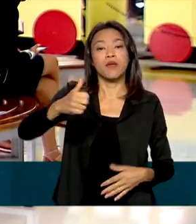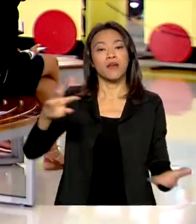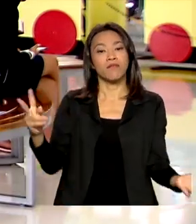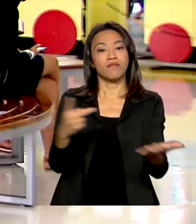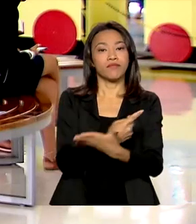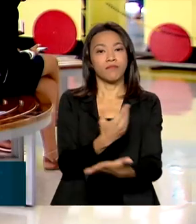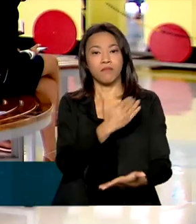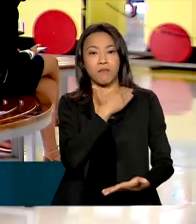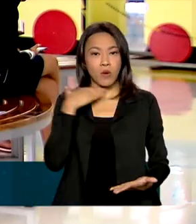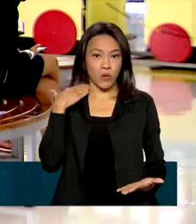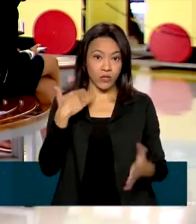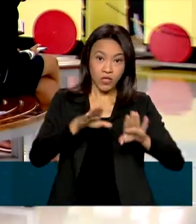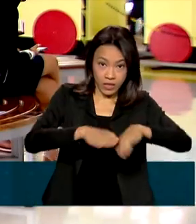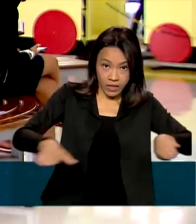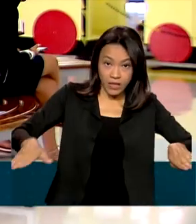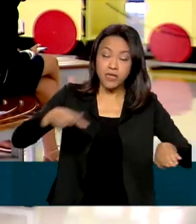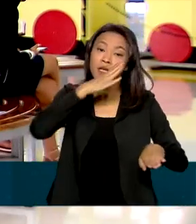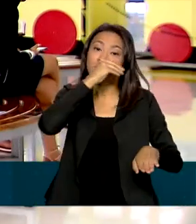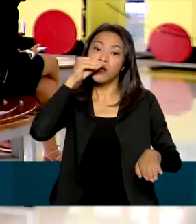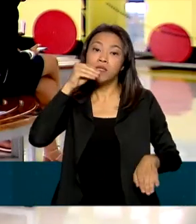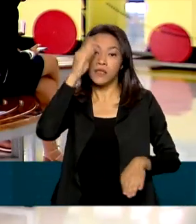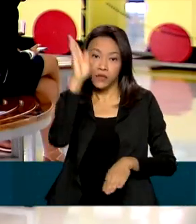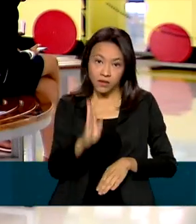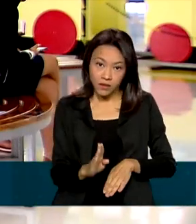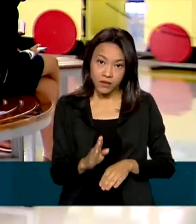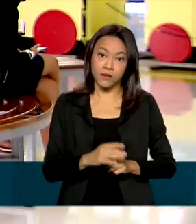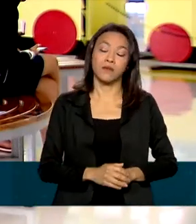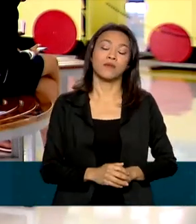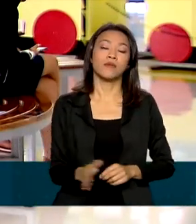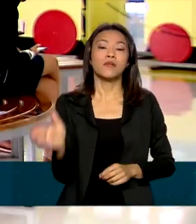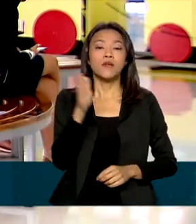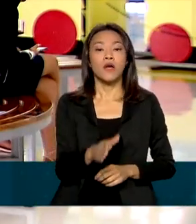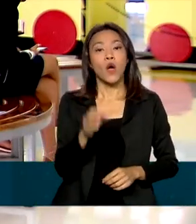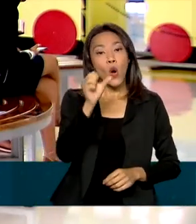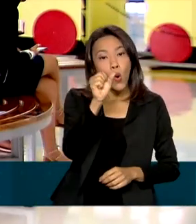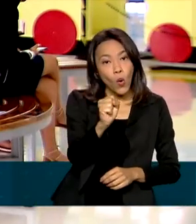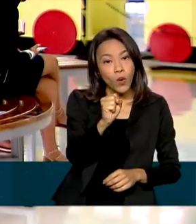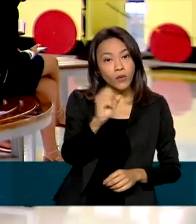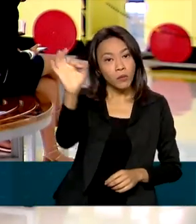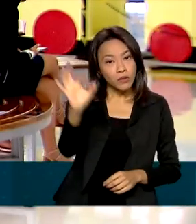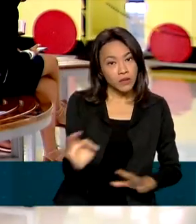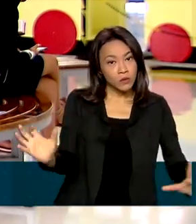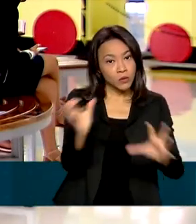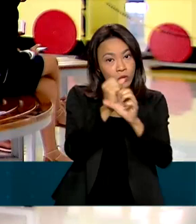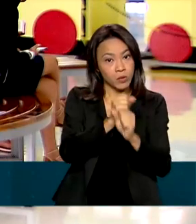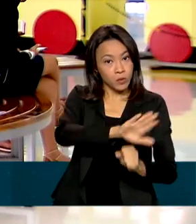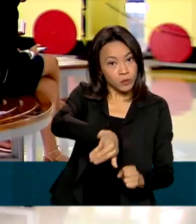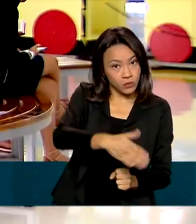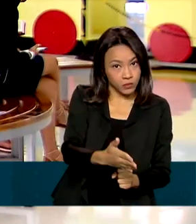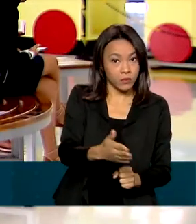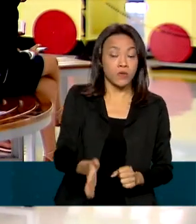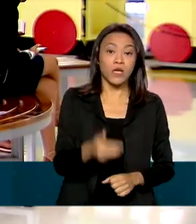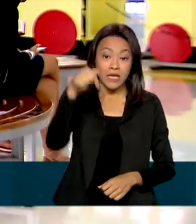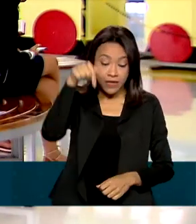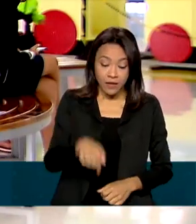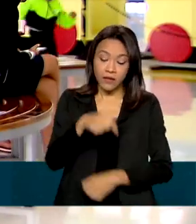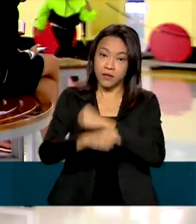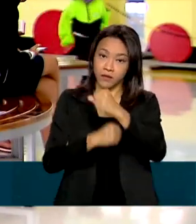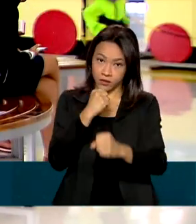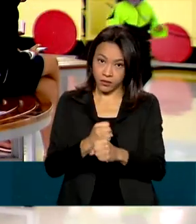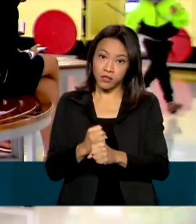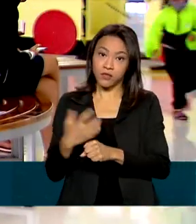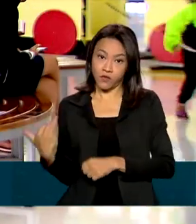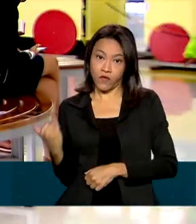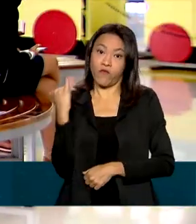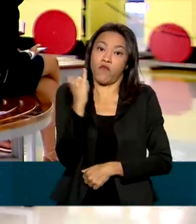entre crianças e adolescentes no Brasil. Cerca de 8% do total. E somente este ano, segundo o